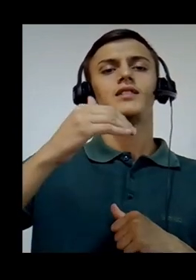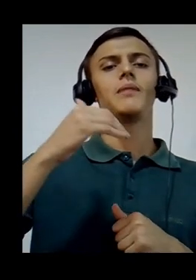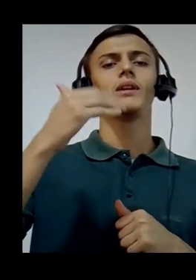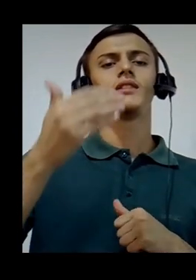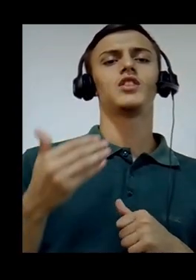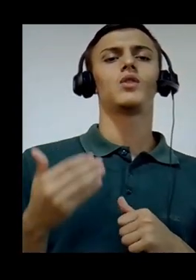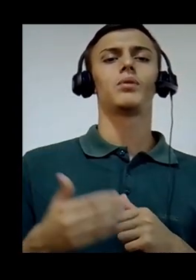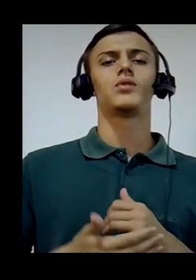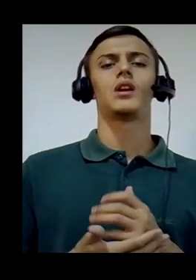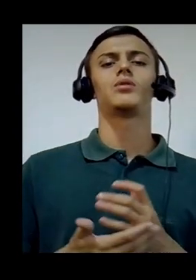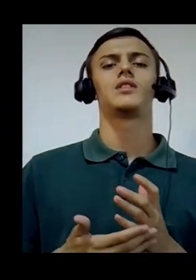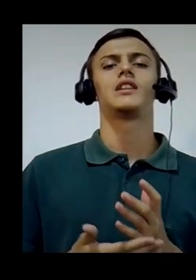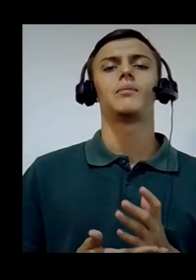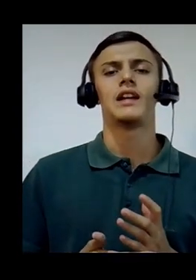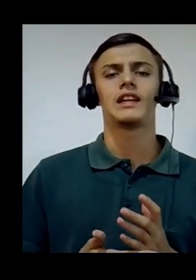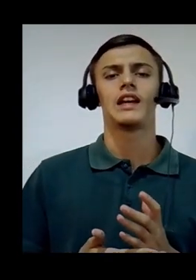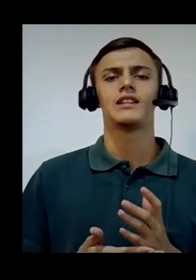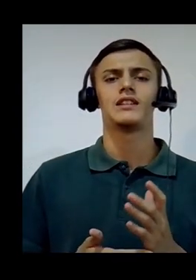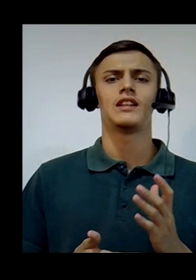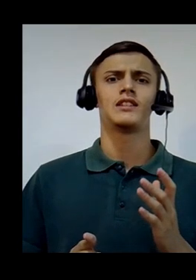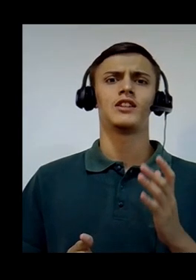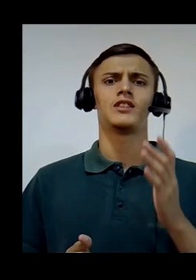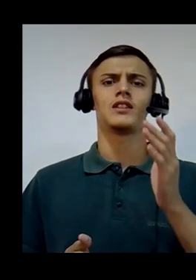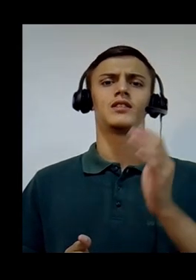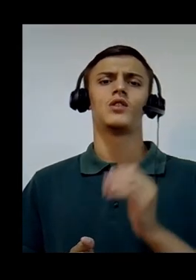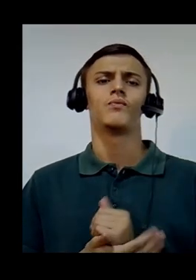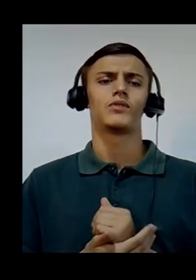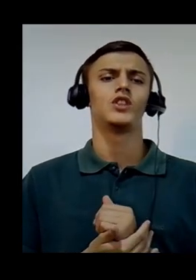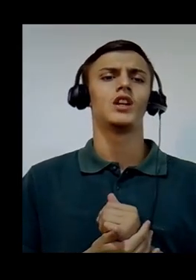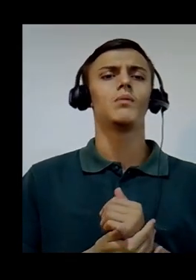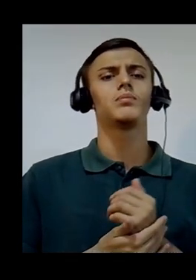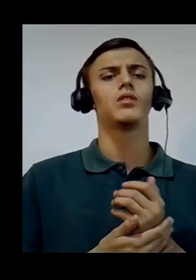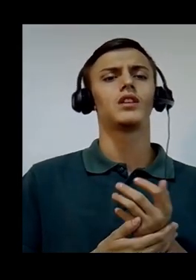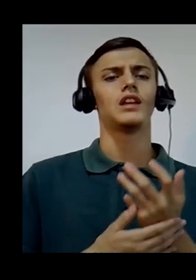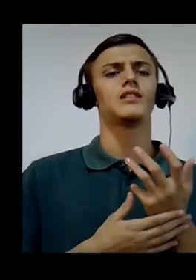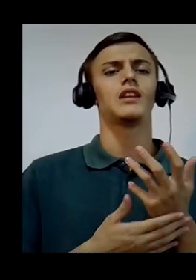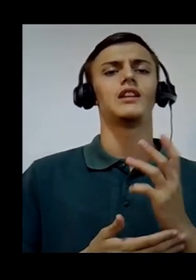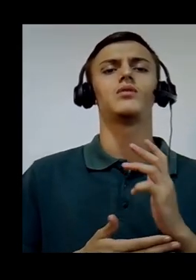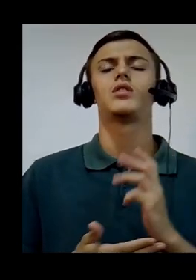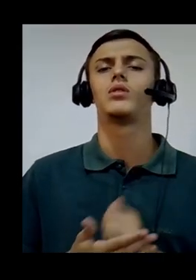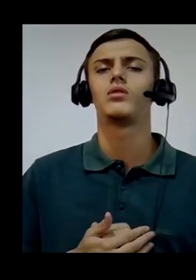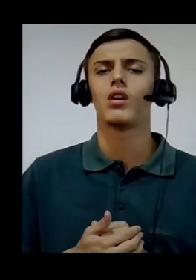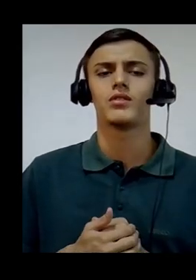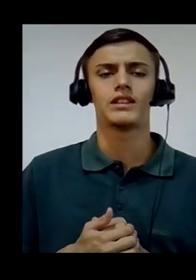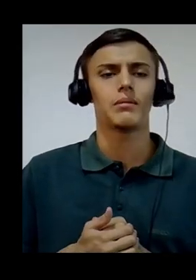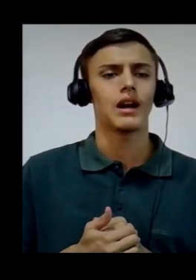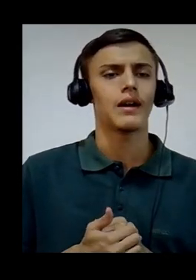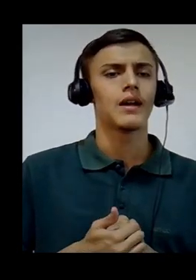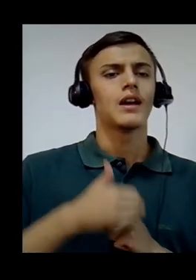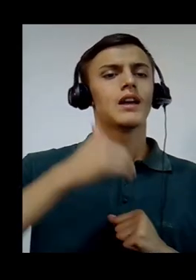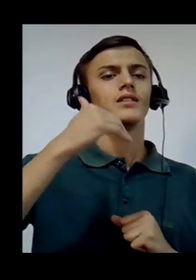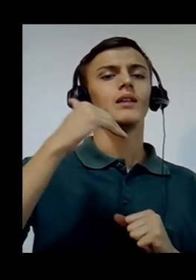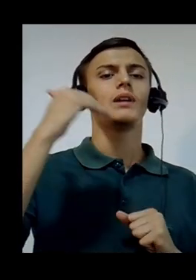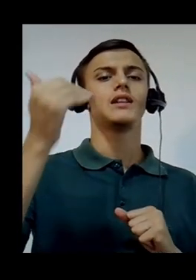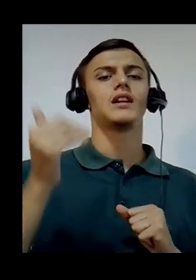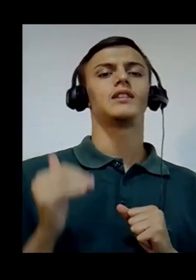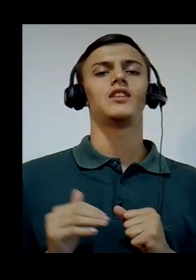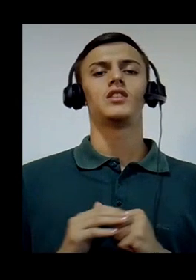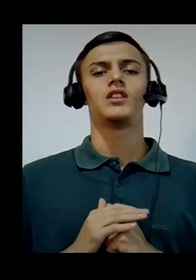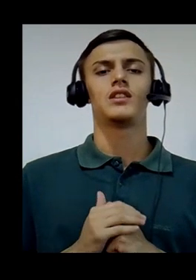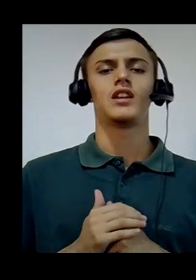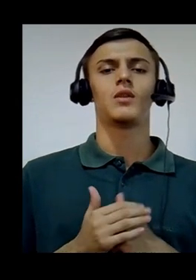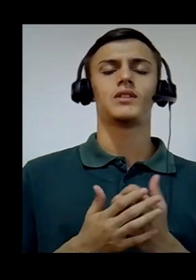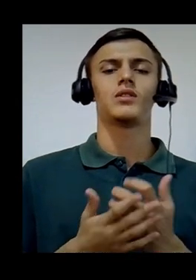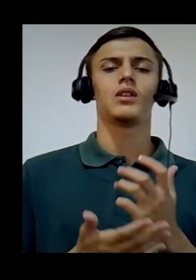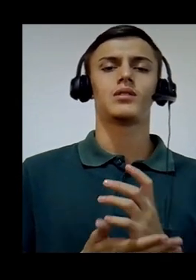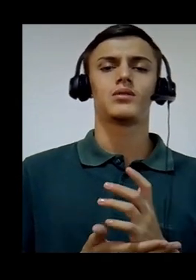elétricos. Sempre exige que um profissional autorizado da Bernec realize a desenergização de ambos bloqueios e sinalizem o circuito no qual você vai trabalhar. Sempre realizar